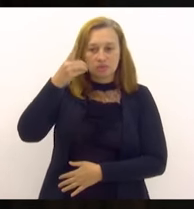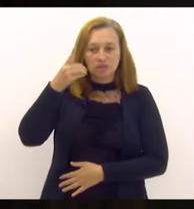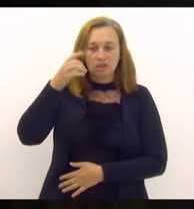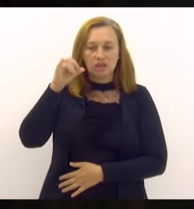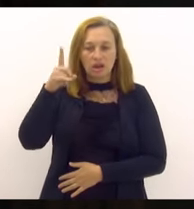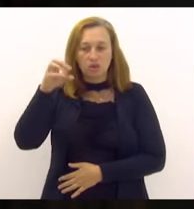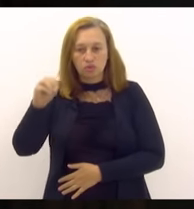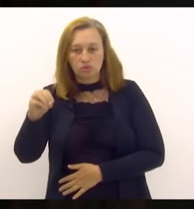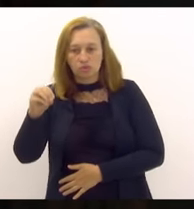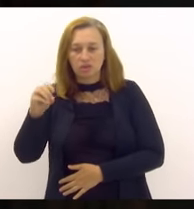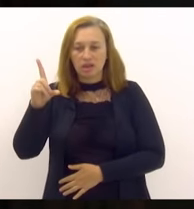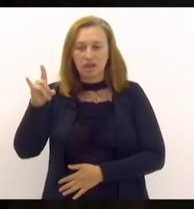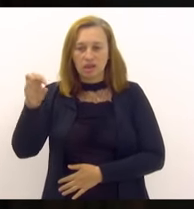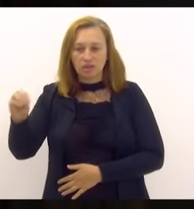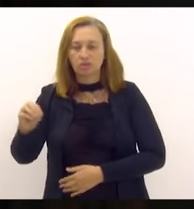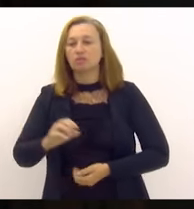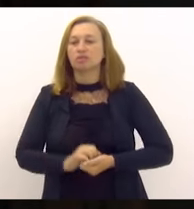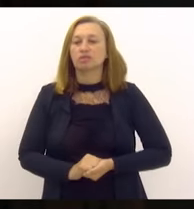Cláudio Caiado,